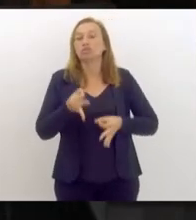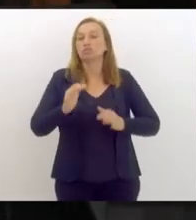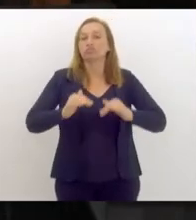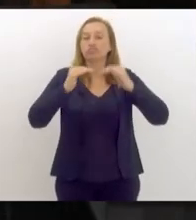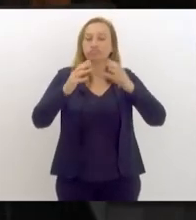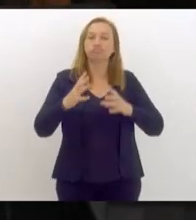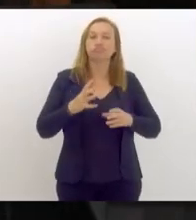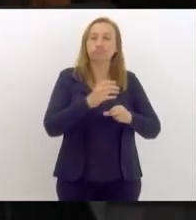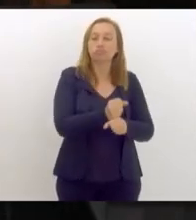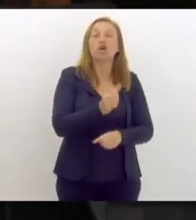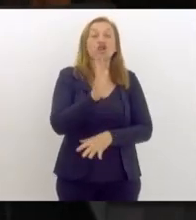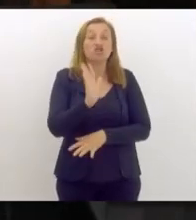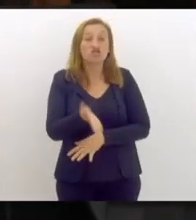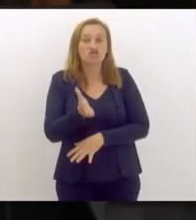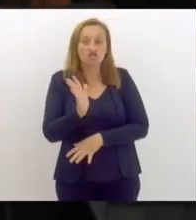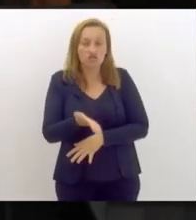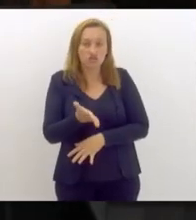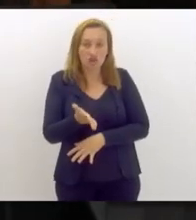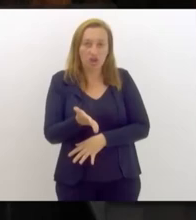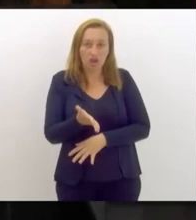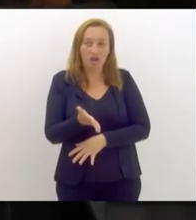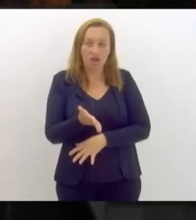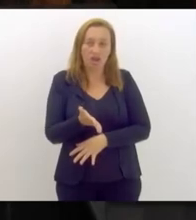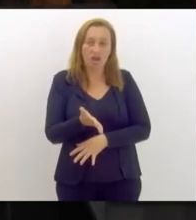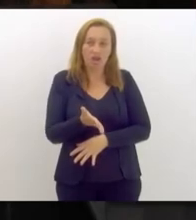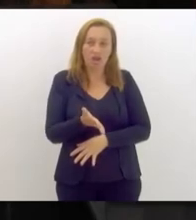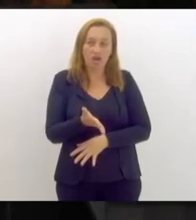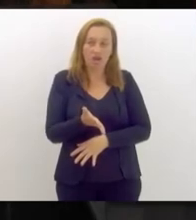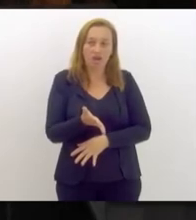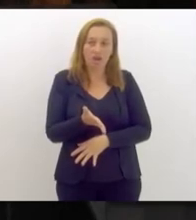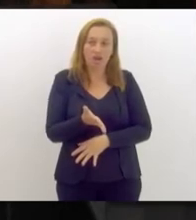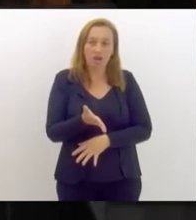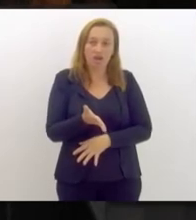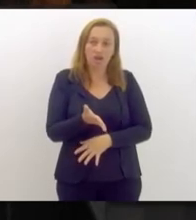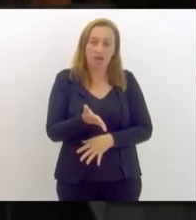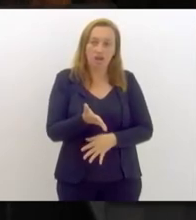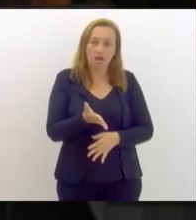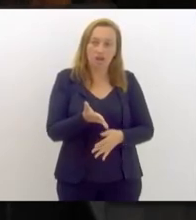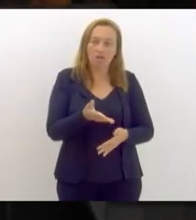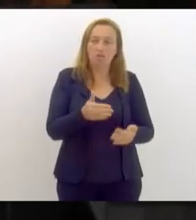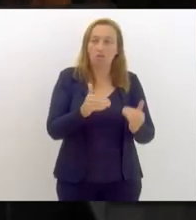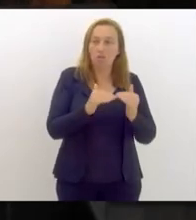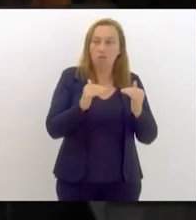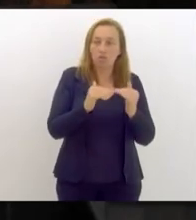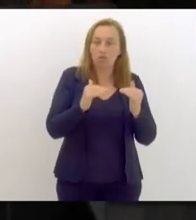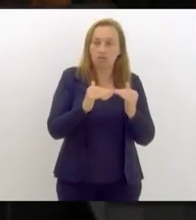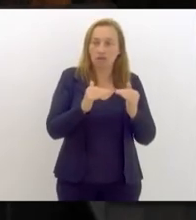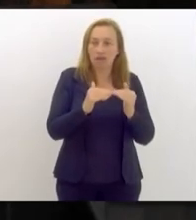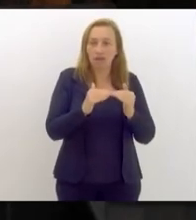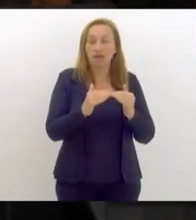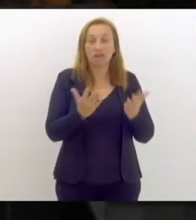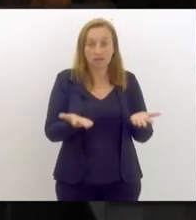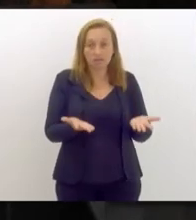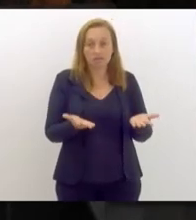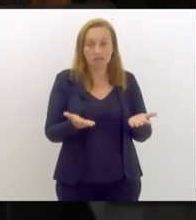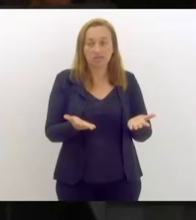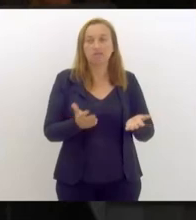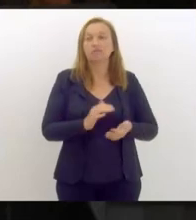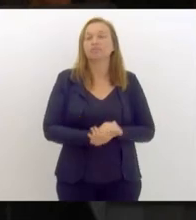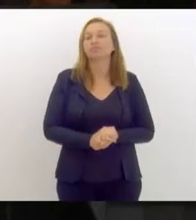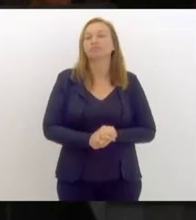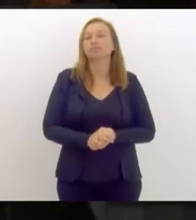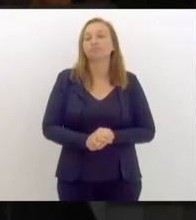já determinaram essa reposição salarial sem cruza na folha de pagamento de ativos inativos e